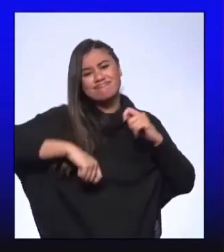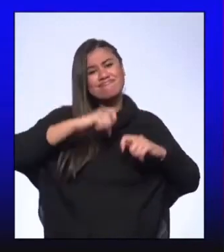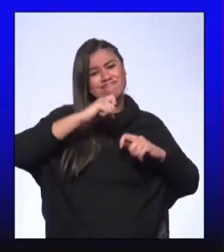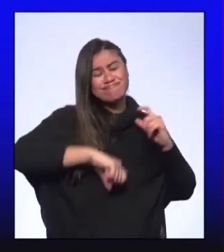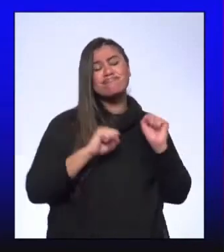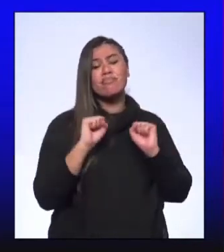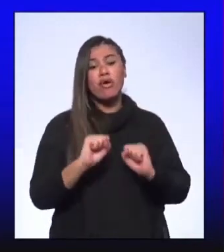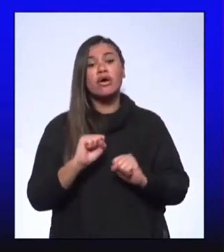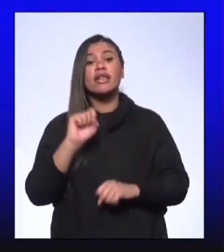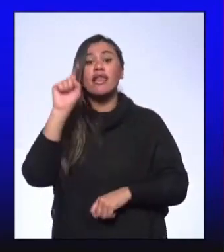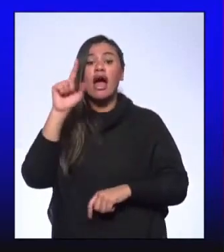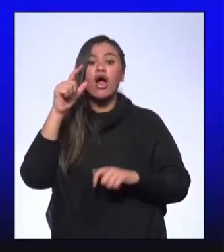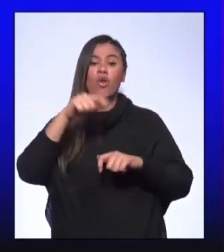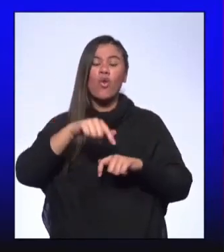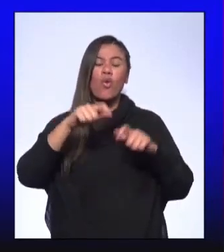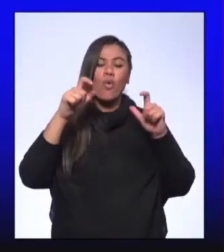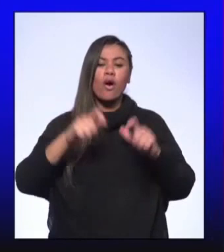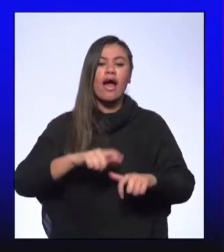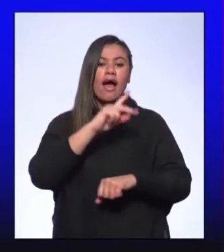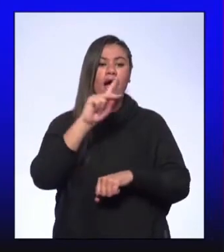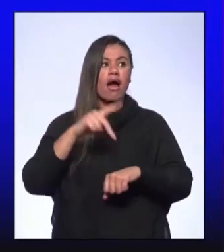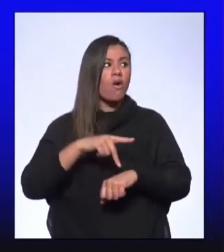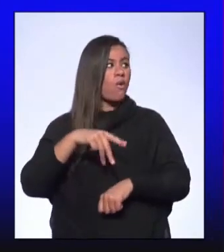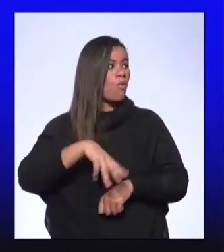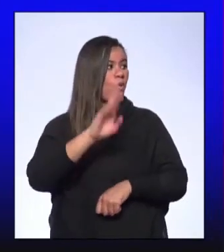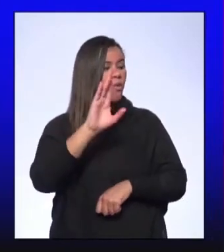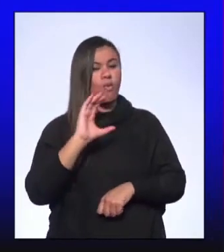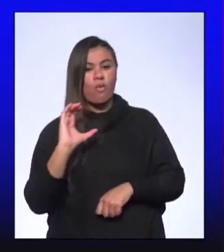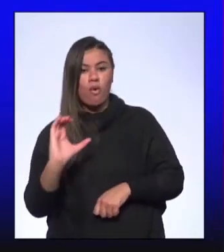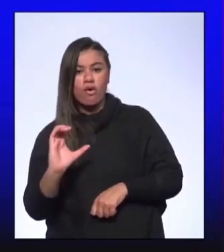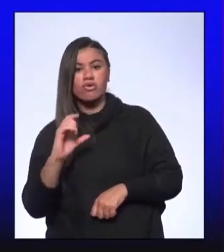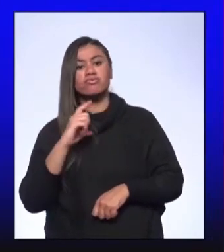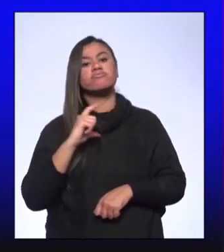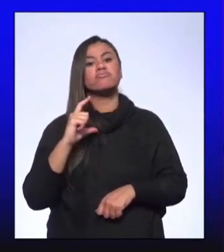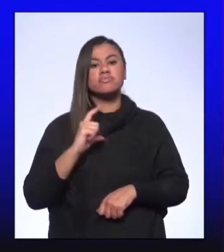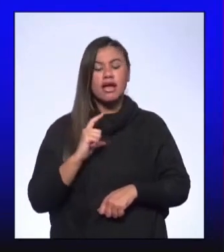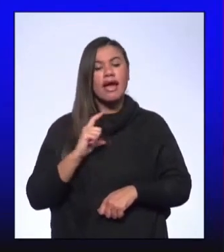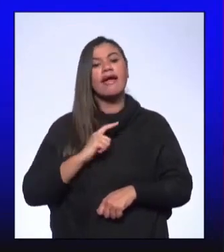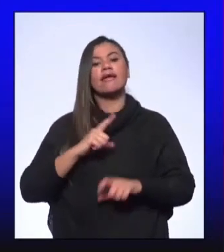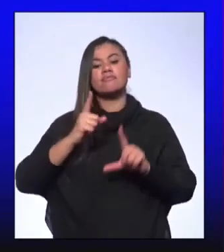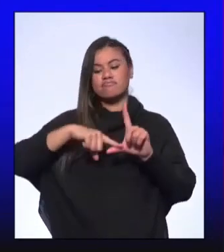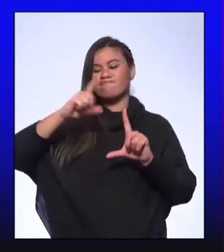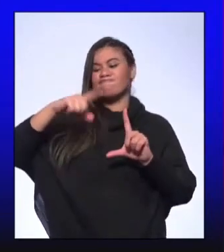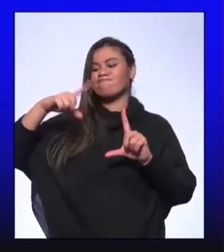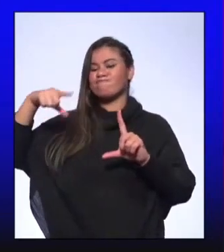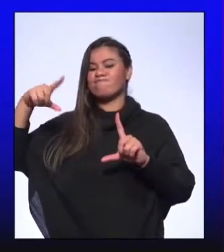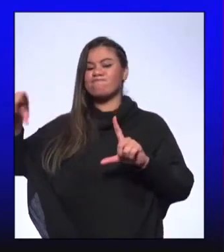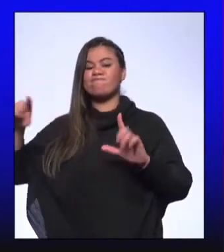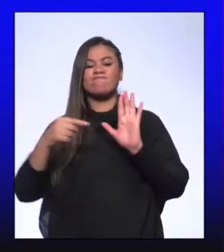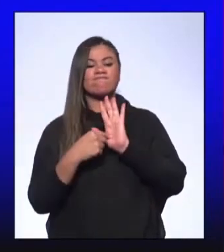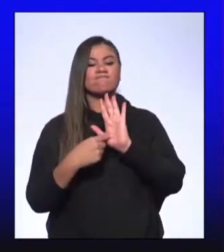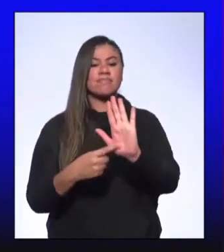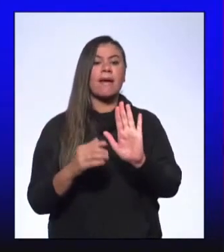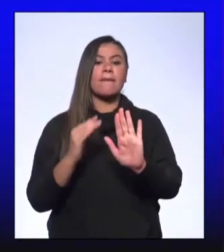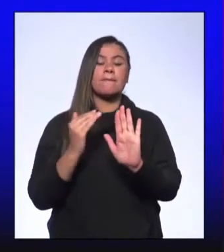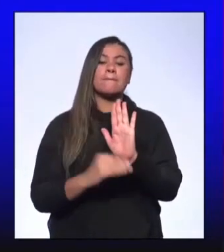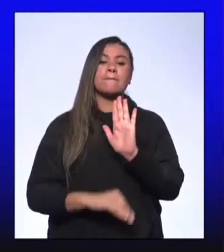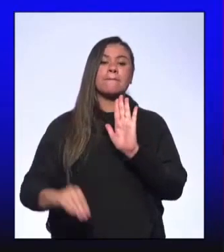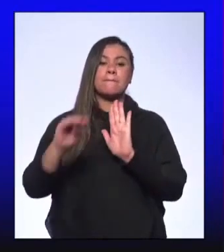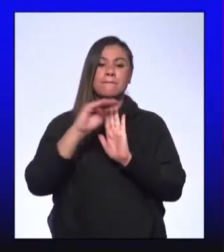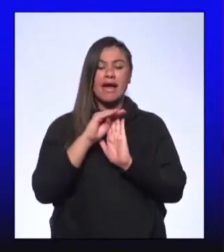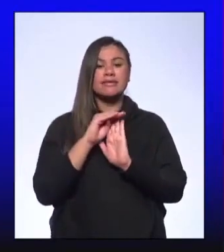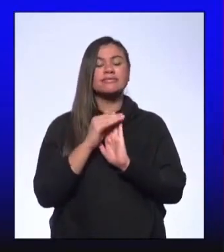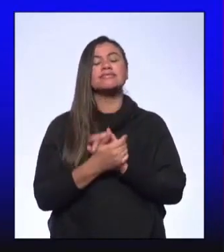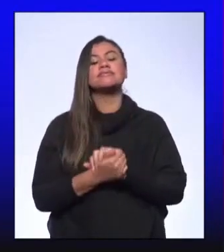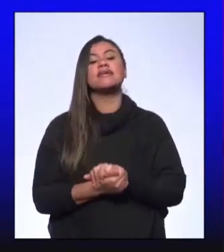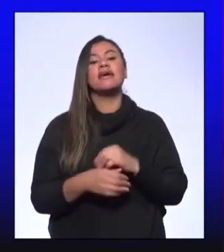Washington comprovaram, vamos dizer, esse fator com o aumento da ocorrência de casos de abuso sexual e de